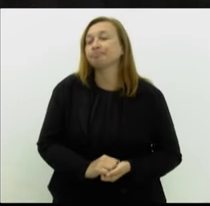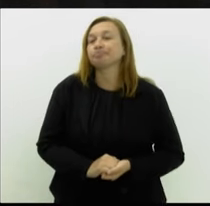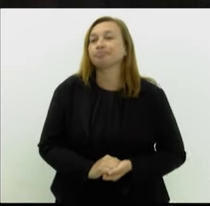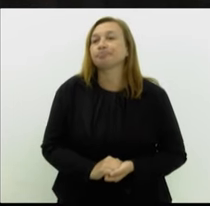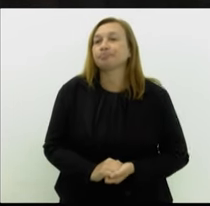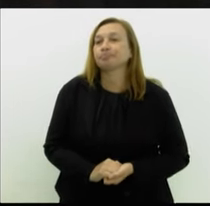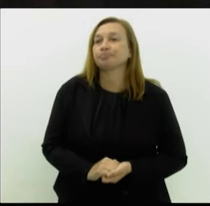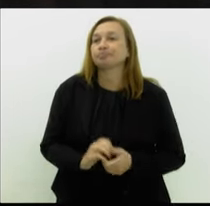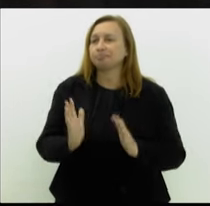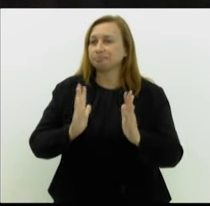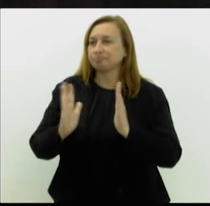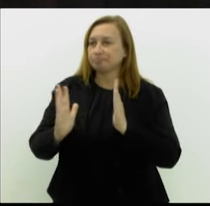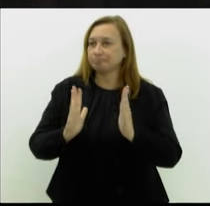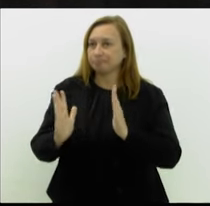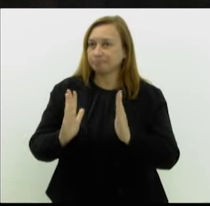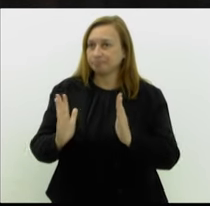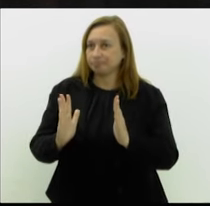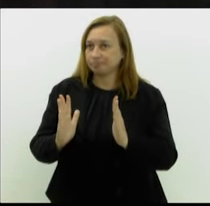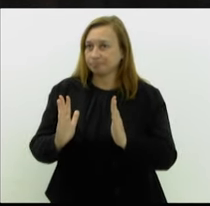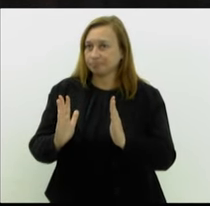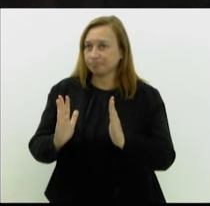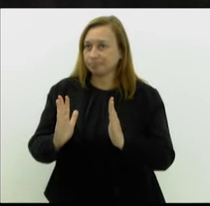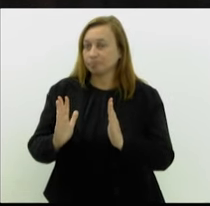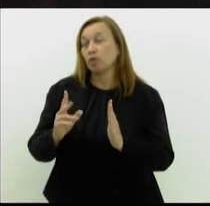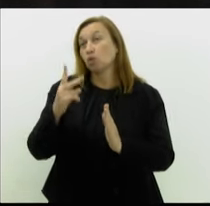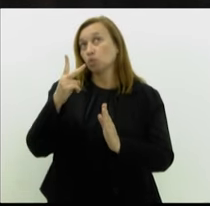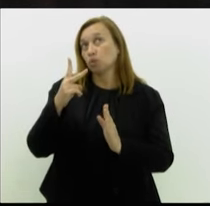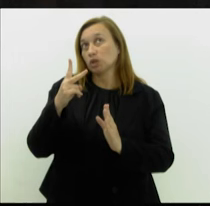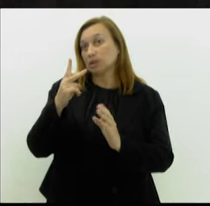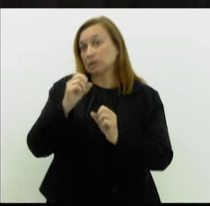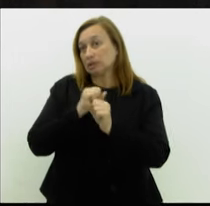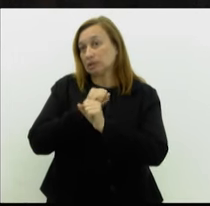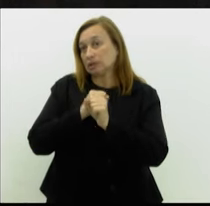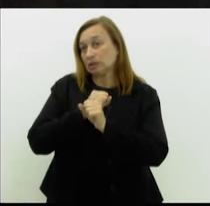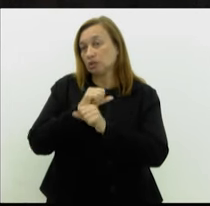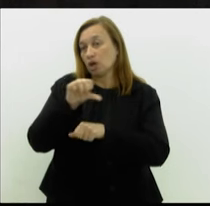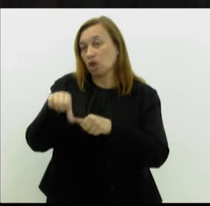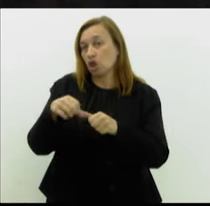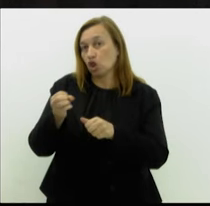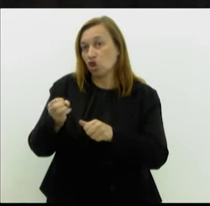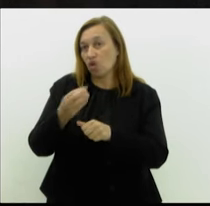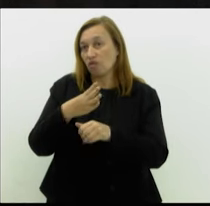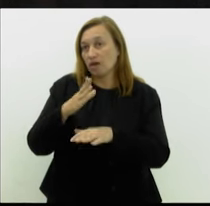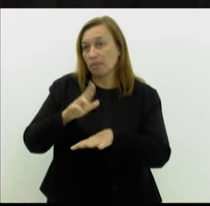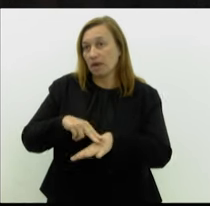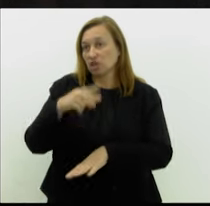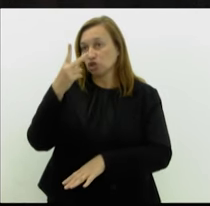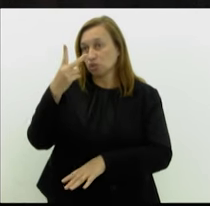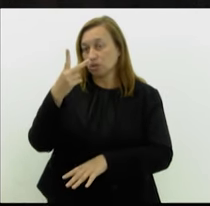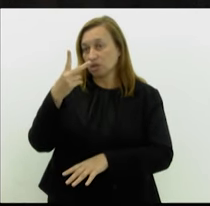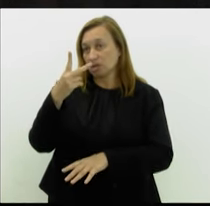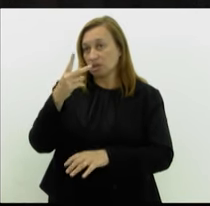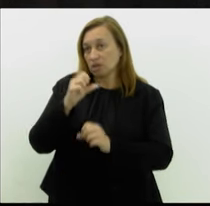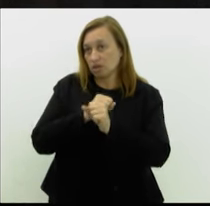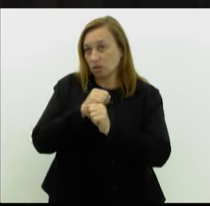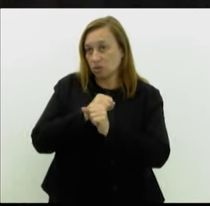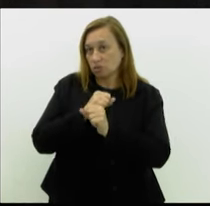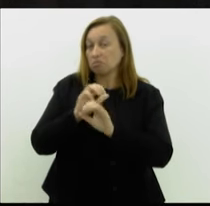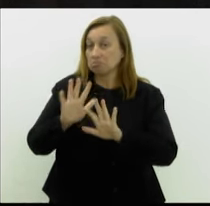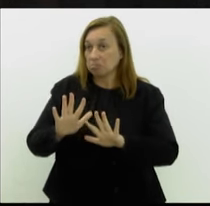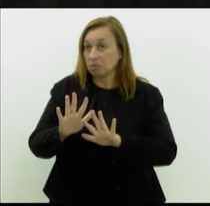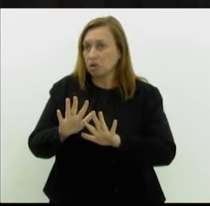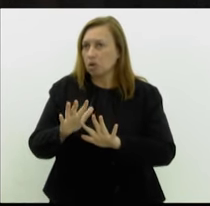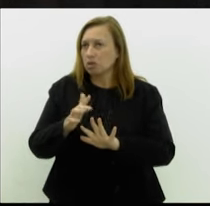por prazo determinado, 2 anos, renovável por mais 2. Isto é,